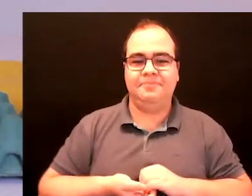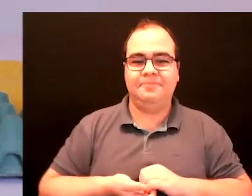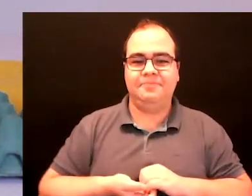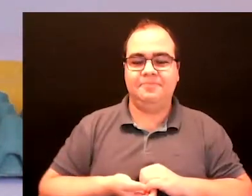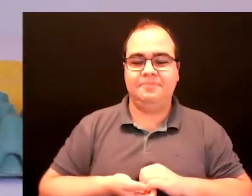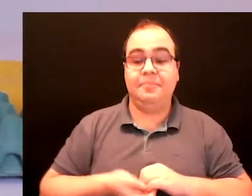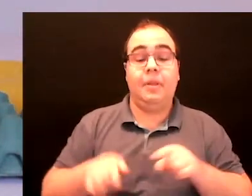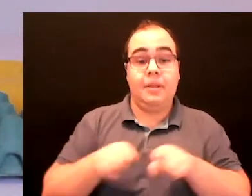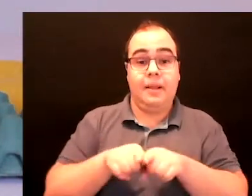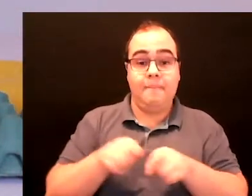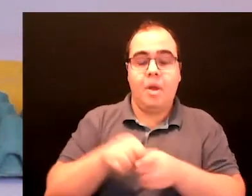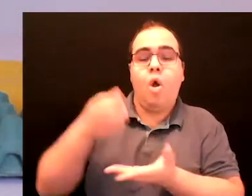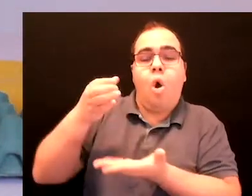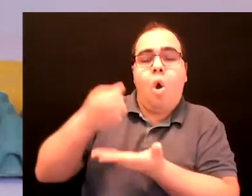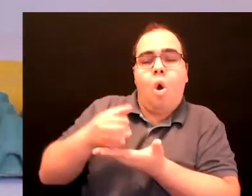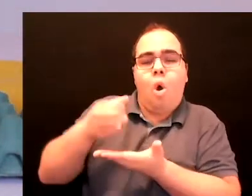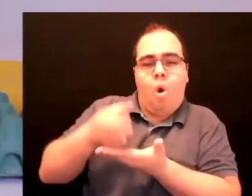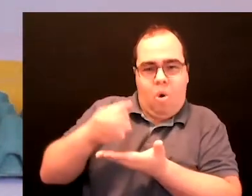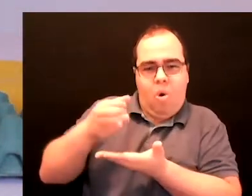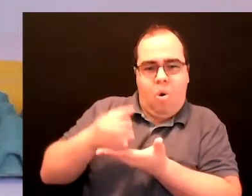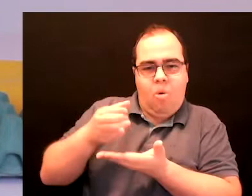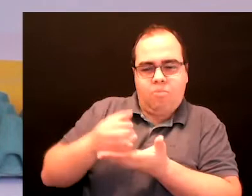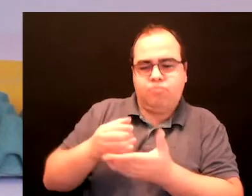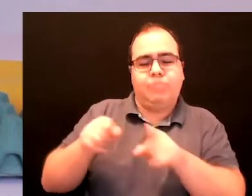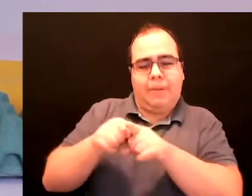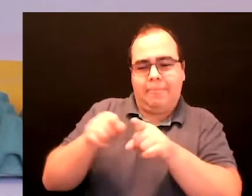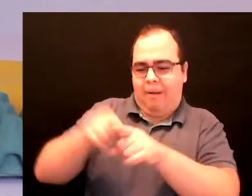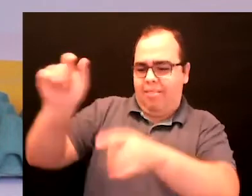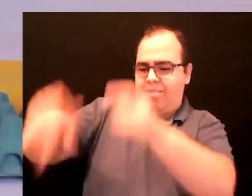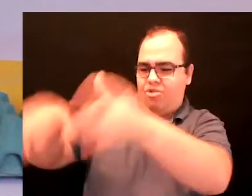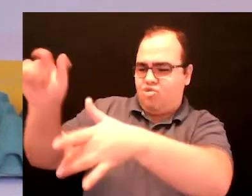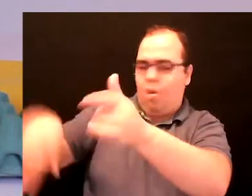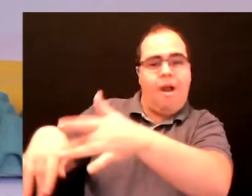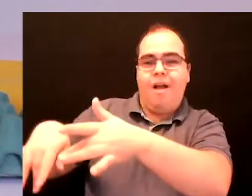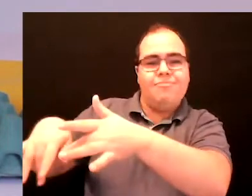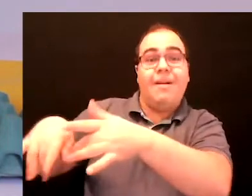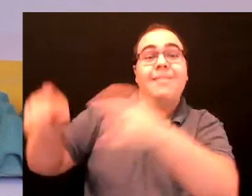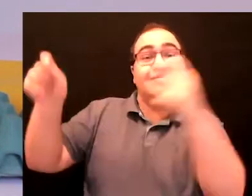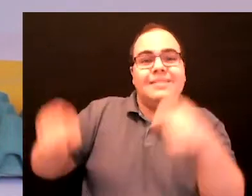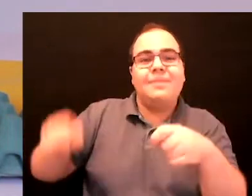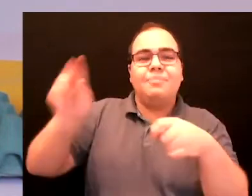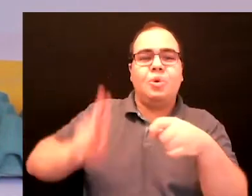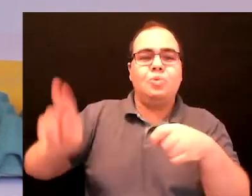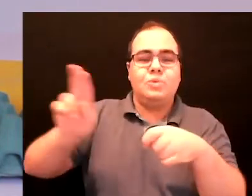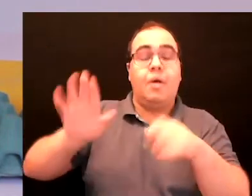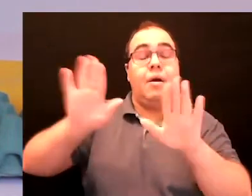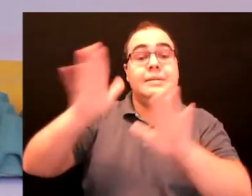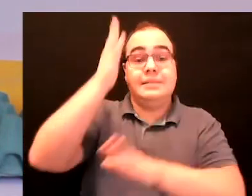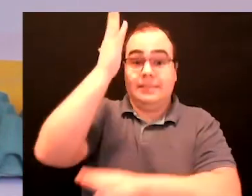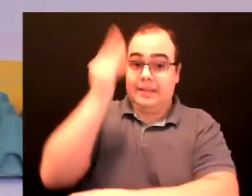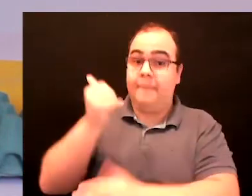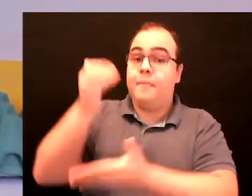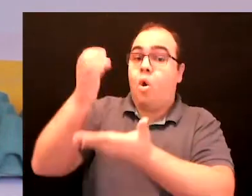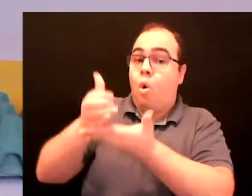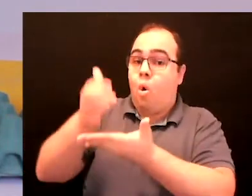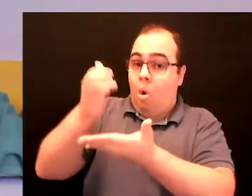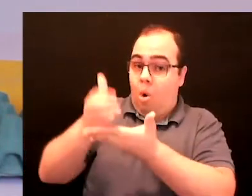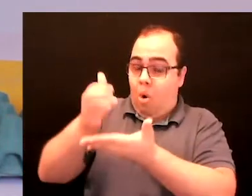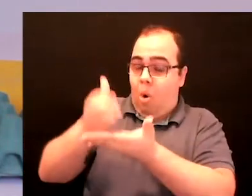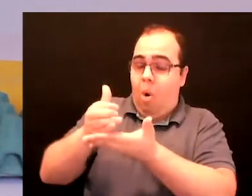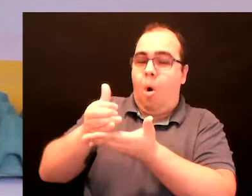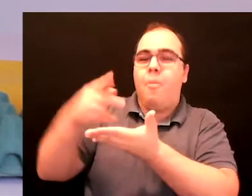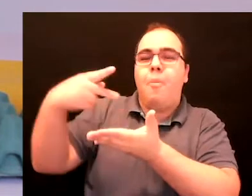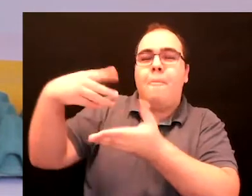Copos plásticos que seriam descartados, a gente sabe que os copos plásticos devem ser cada vez menos utilizados,